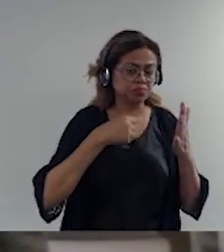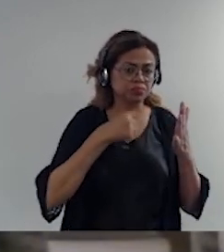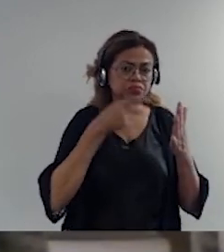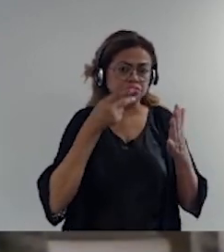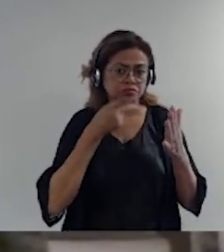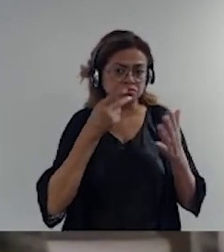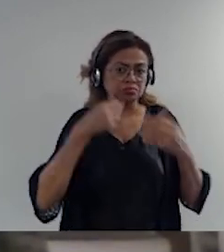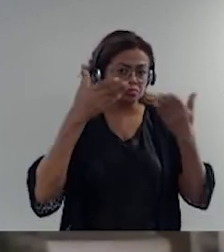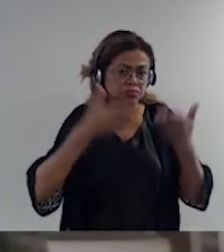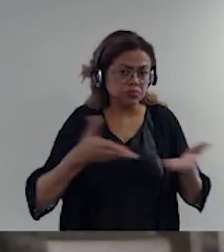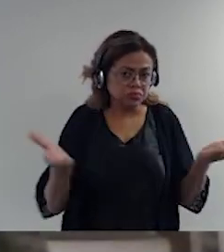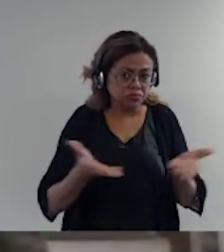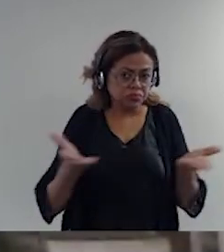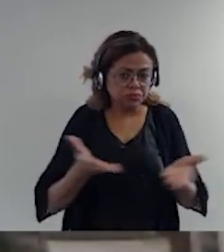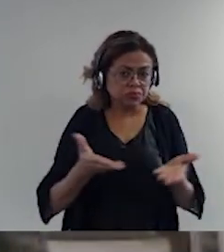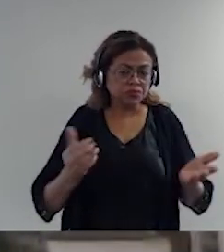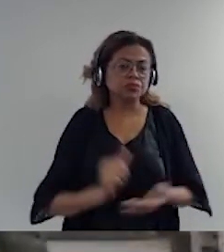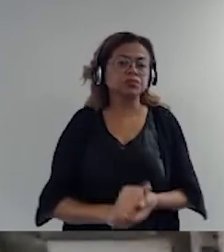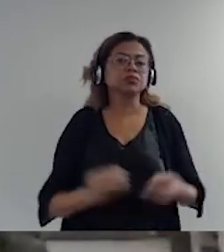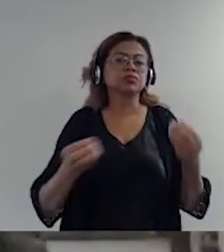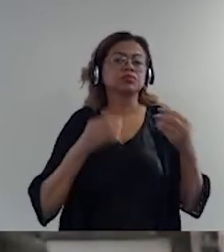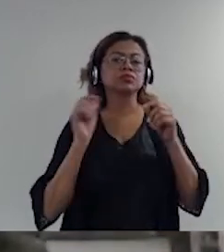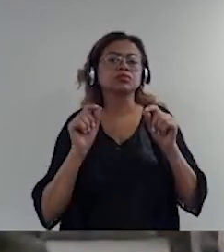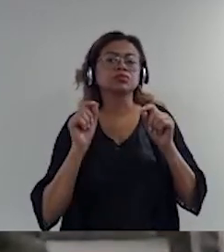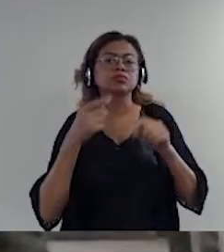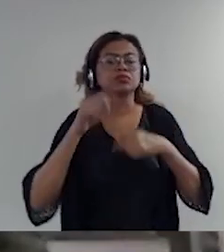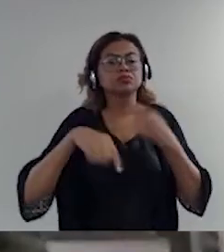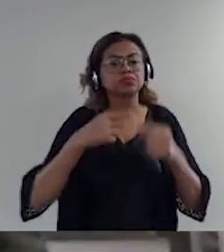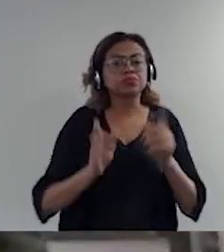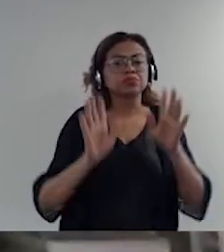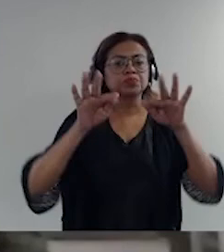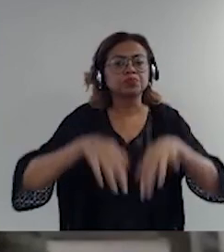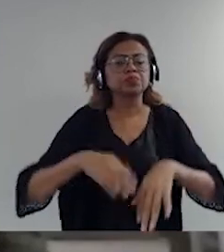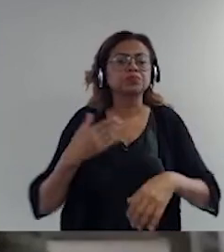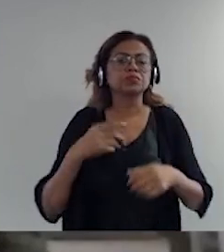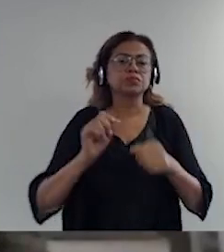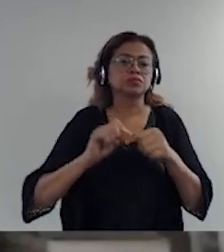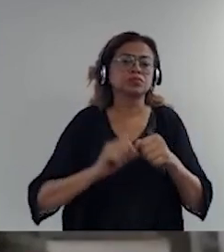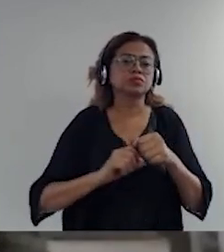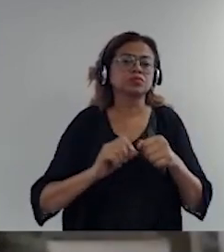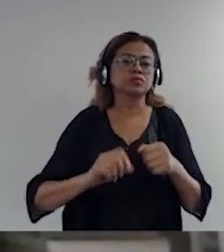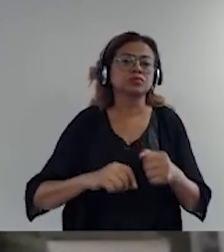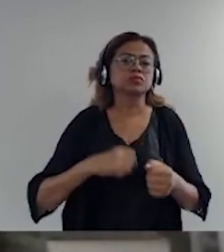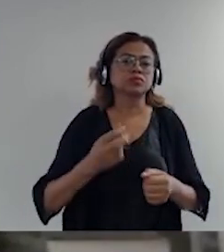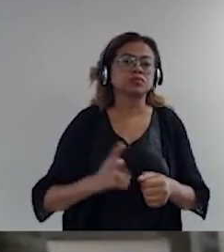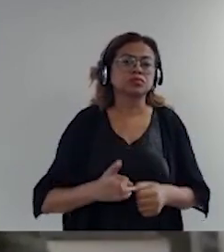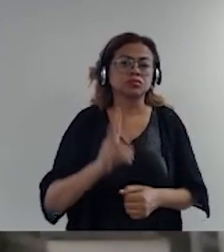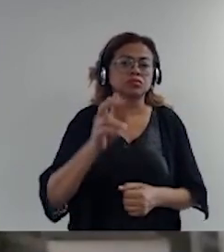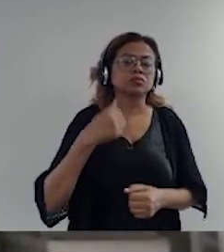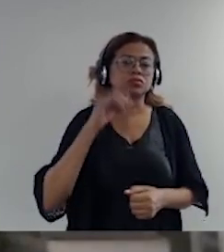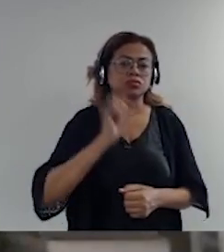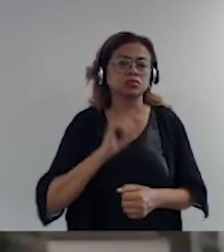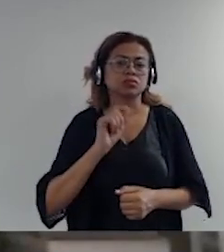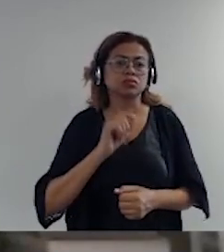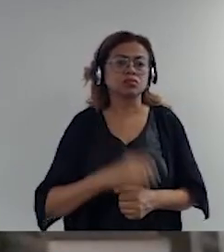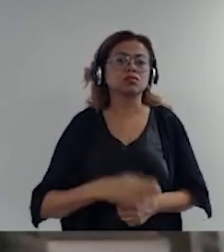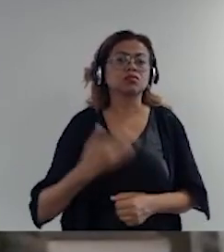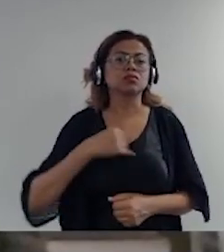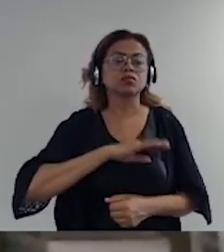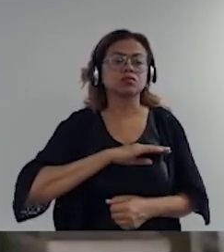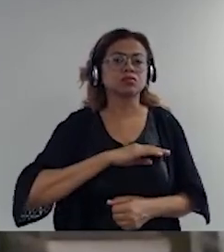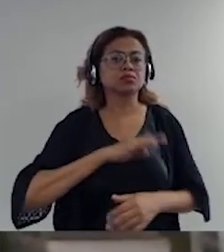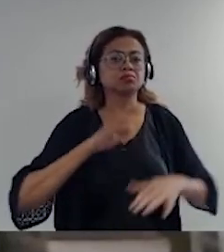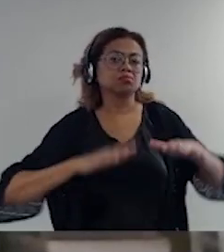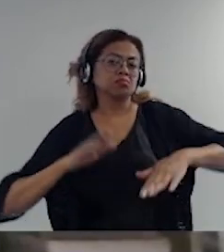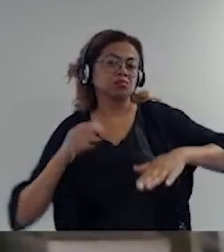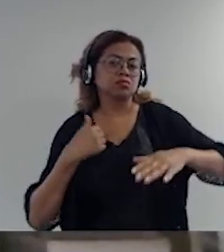considerações são feitas hoje com a finalidade de fazer prevalecer, evidentemente com as cautelas que